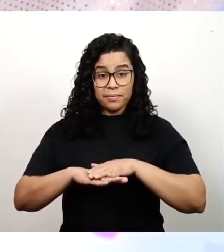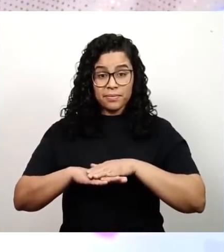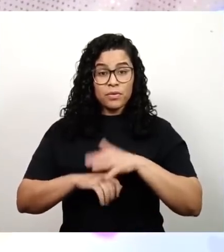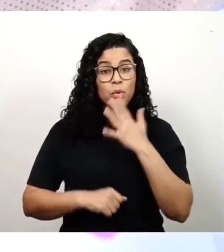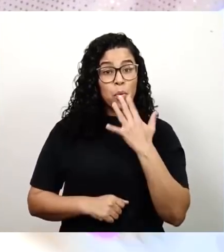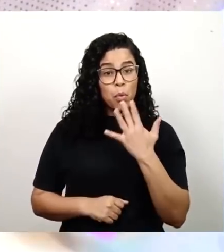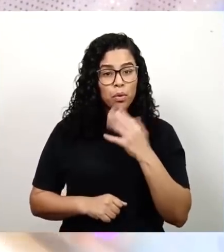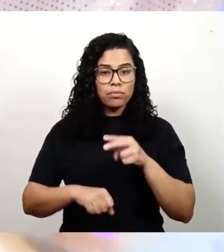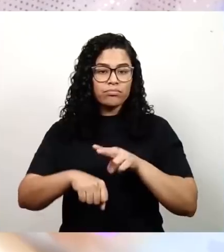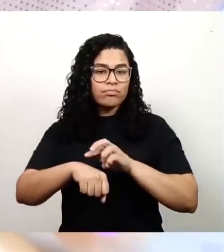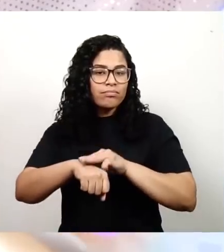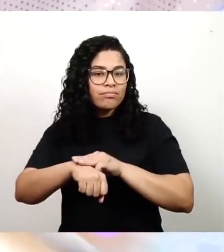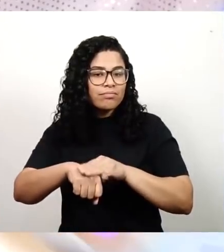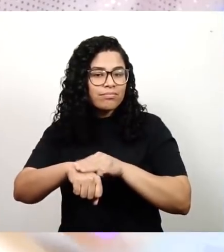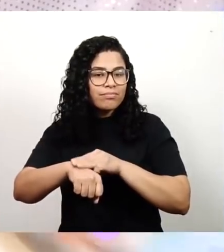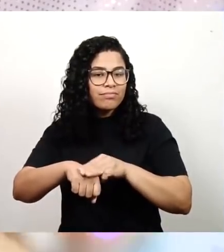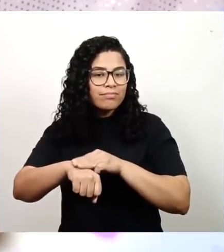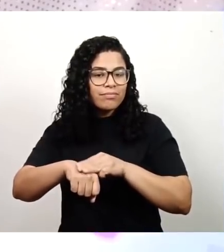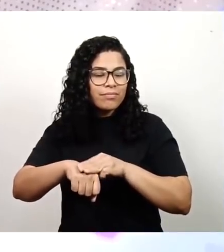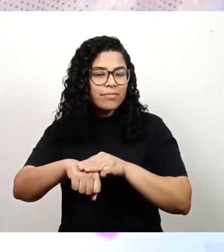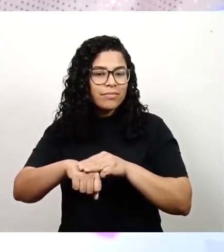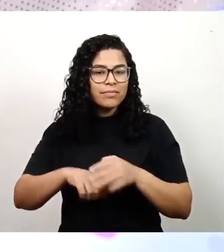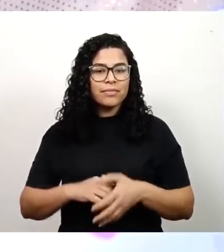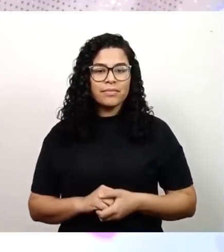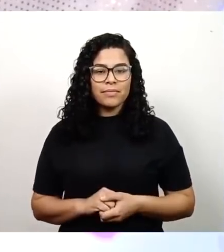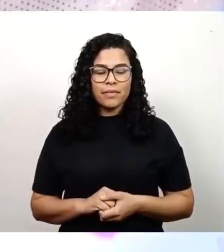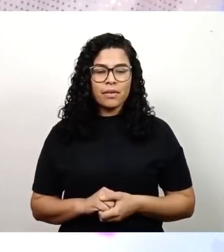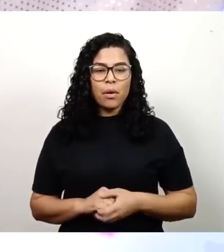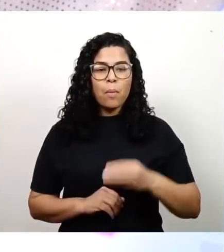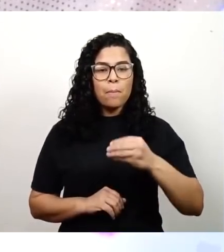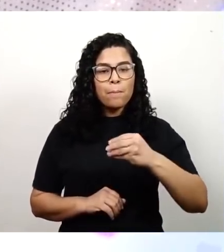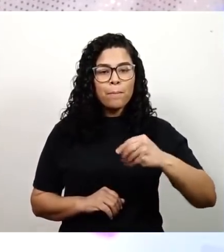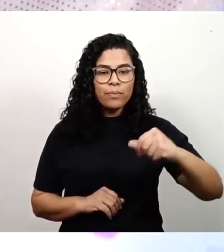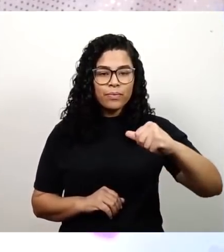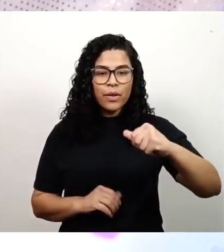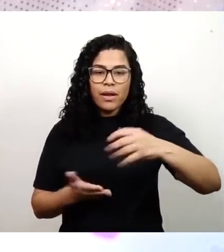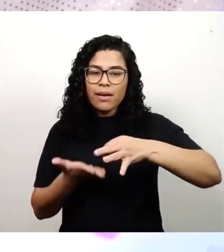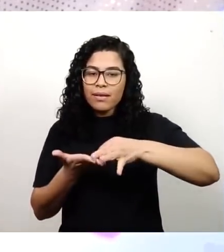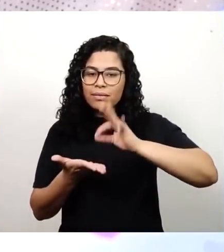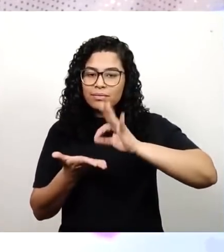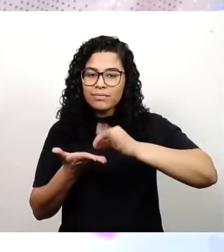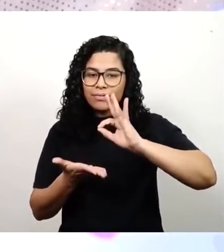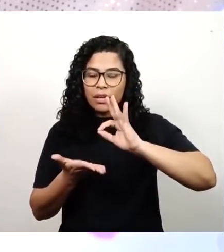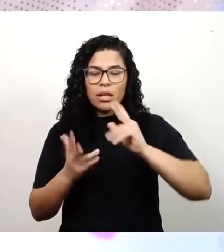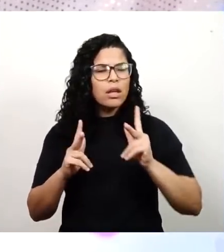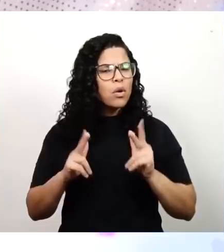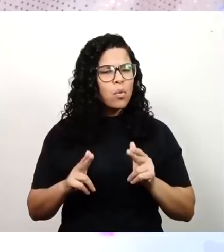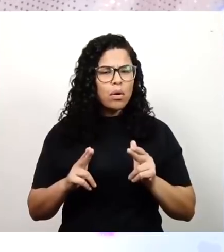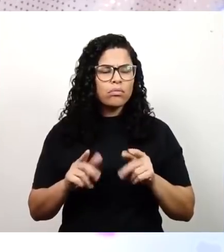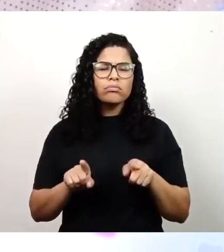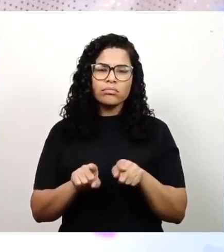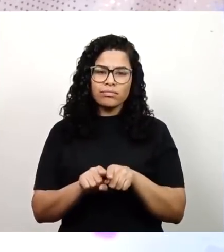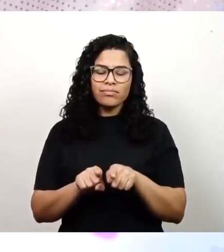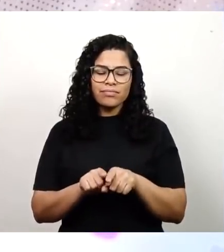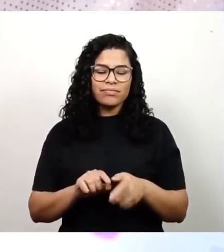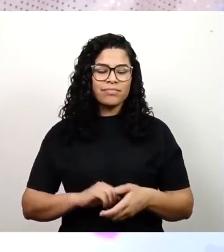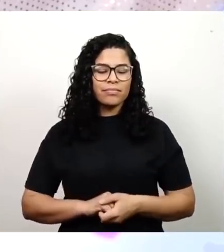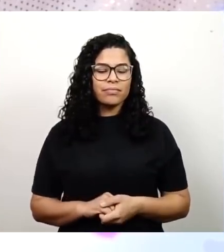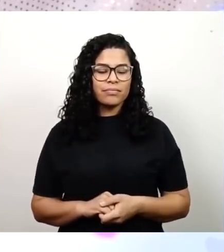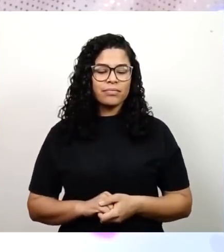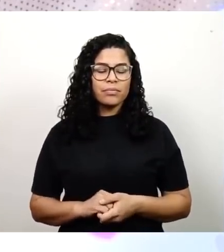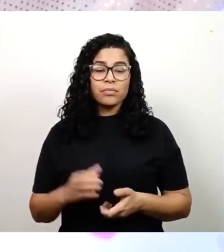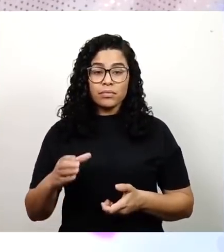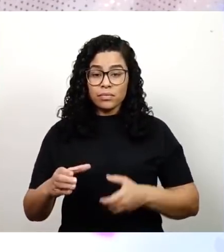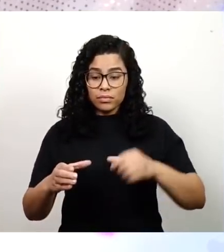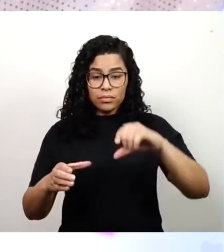Para fazer a cor marrom, eu utilizei pó de café e fiz o mesmo procedimento. Eu